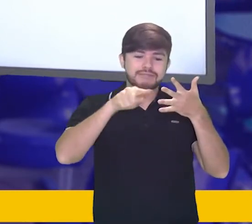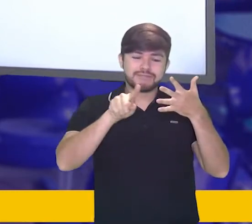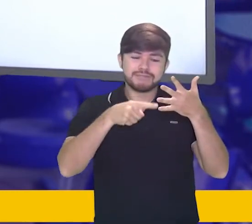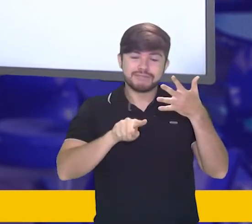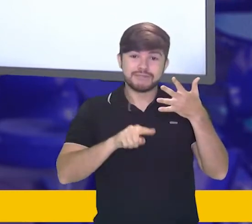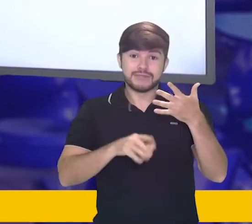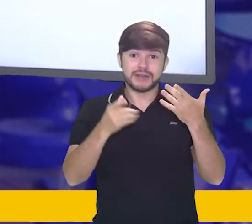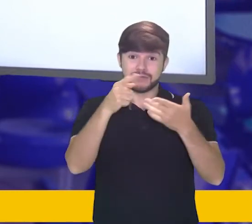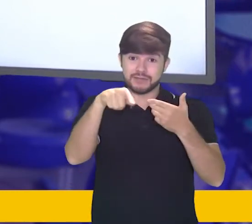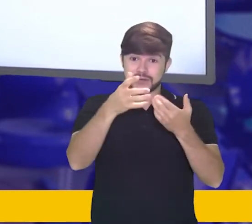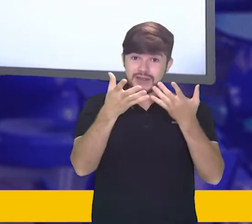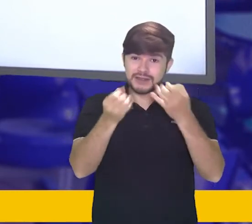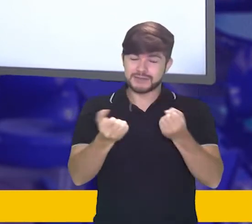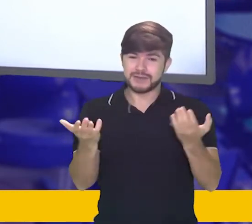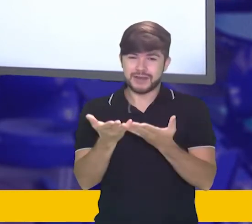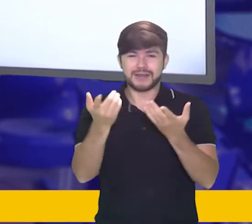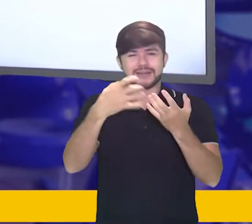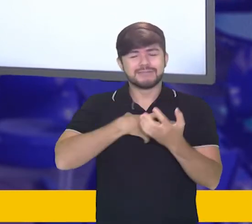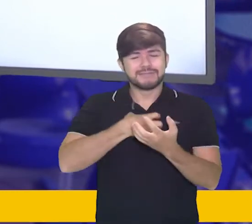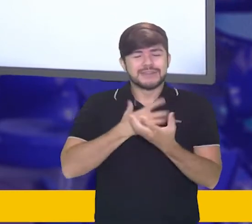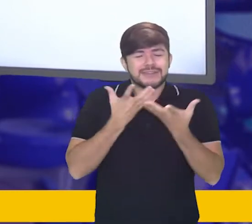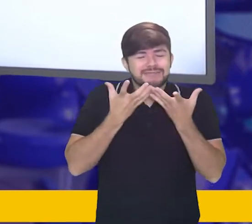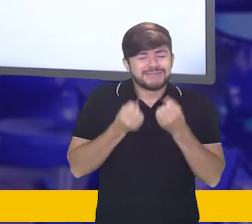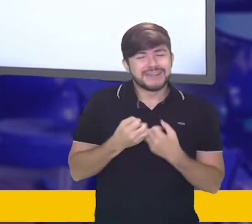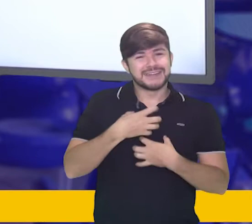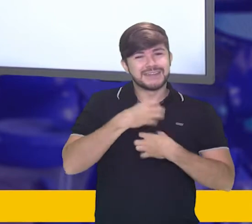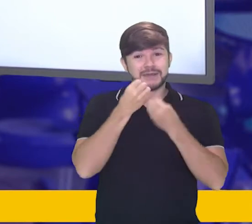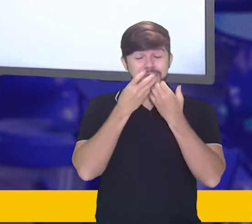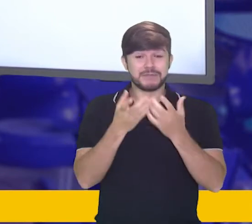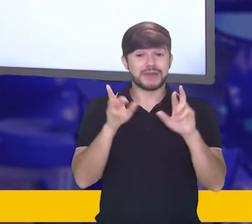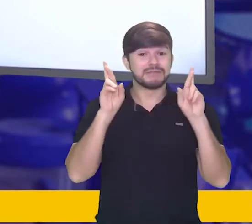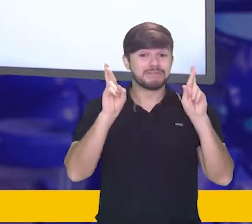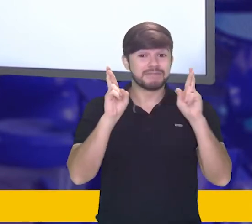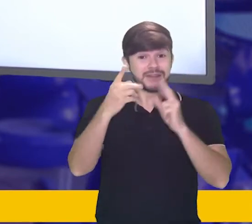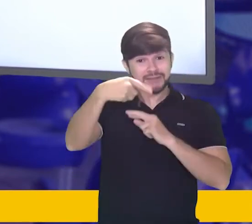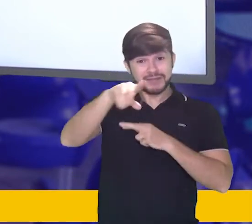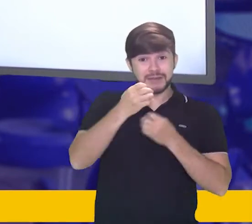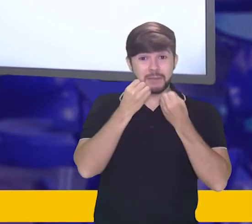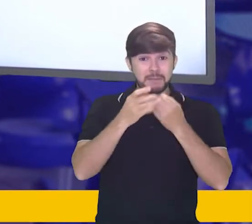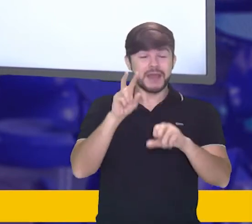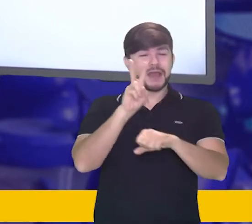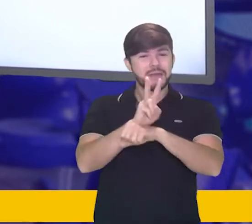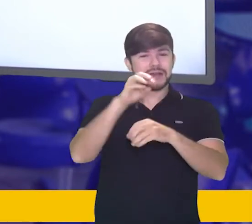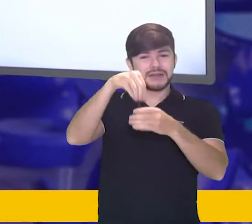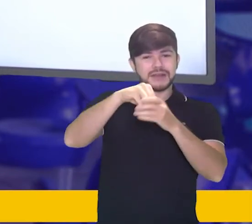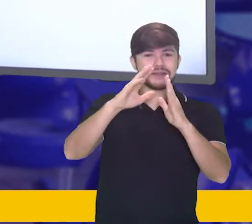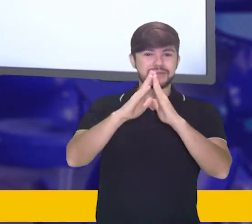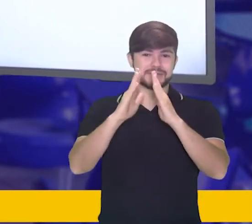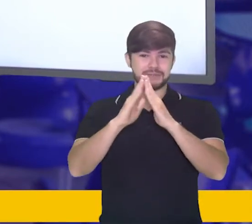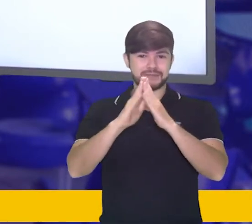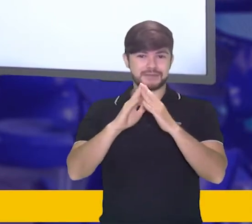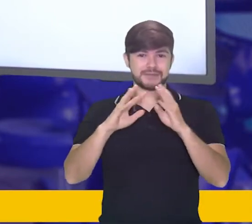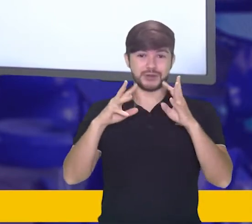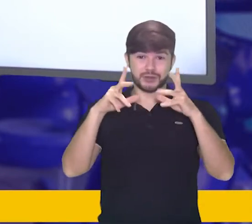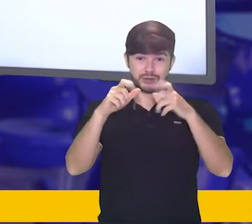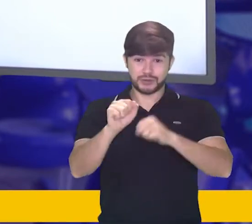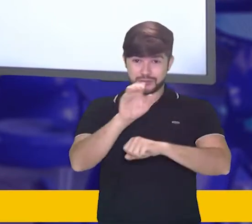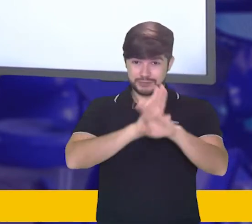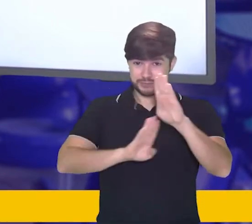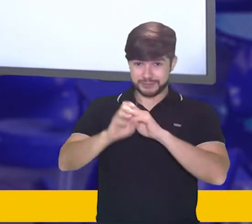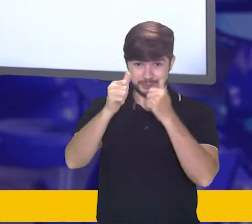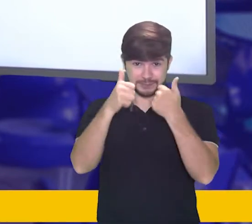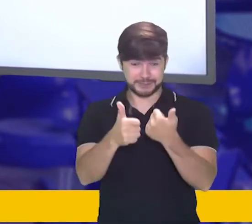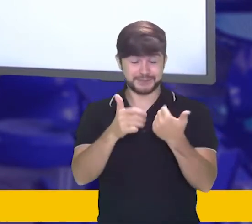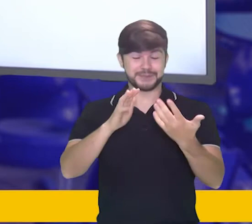didático da apostila que vocês receberam em casa. Sintam-se acolhidos, sintam-se bem e espero que todos estejam bem, se protegendo em